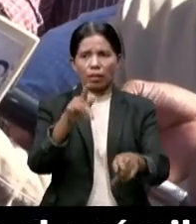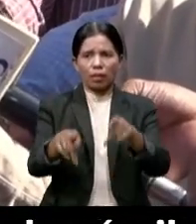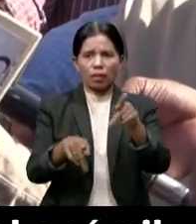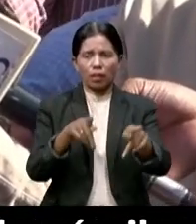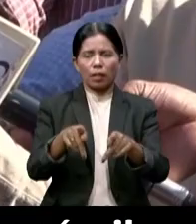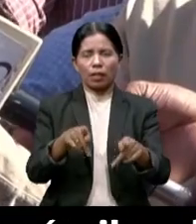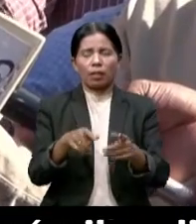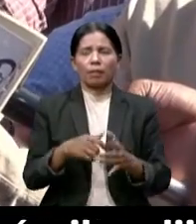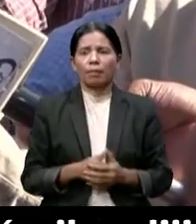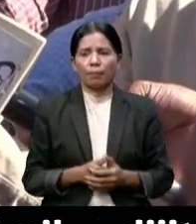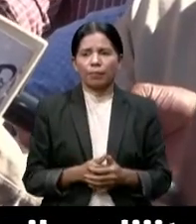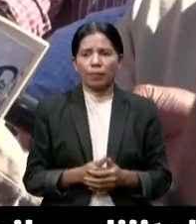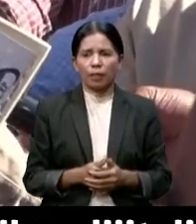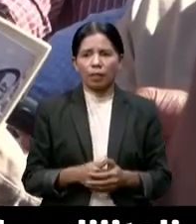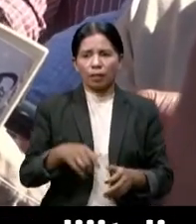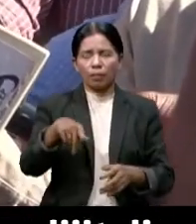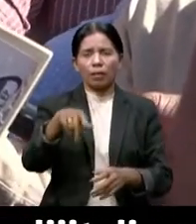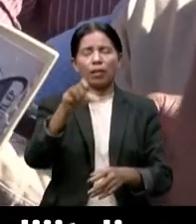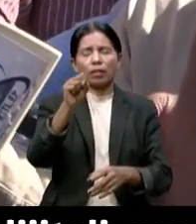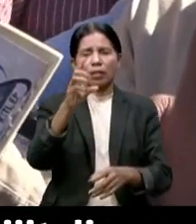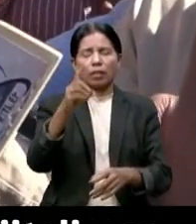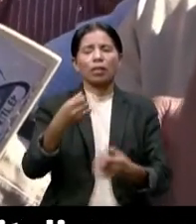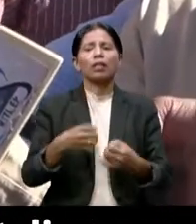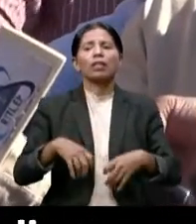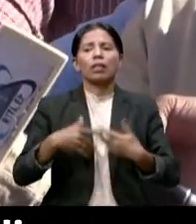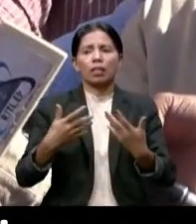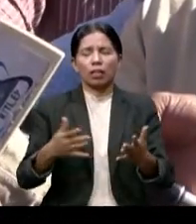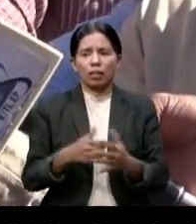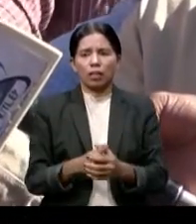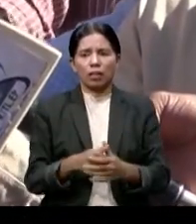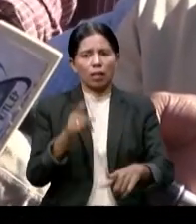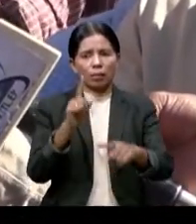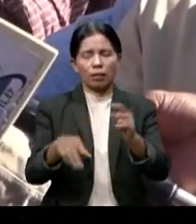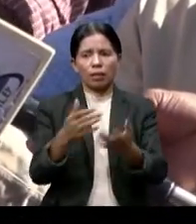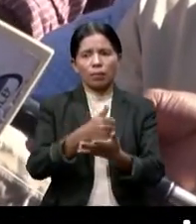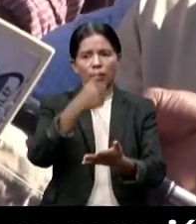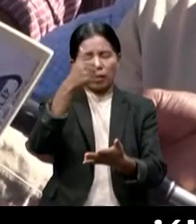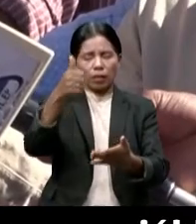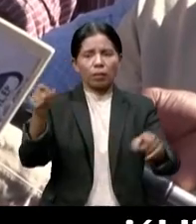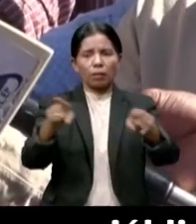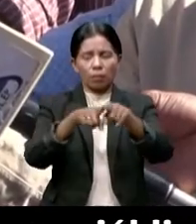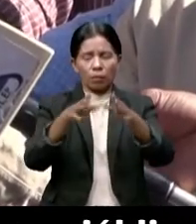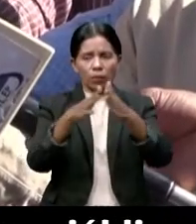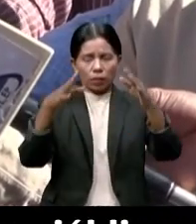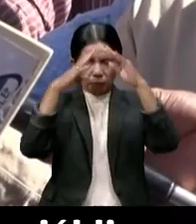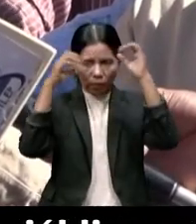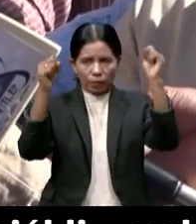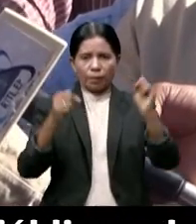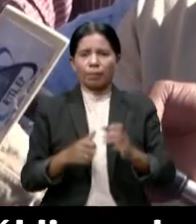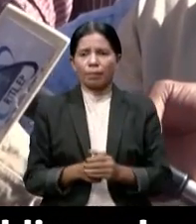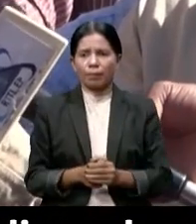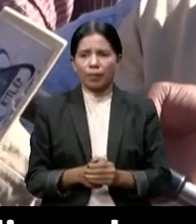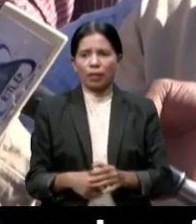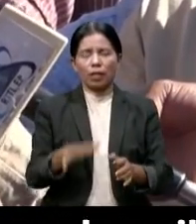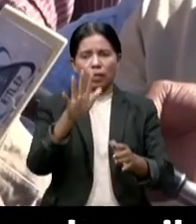Einstein, Carrick. E PhD hira. Ou PhD da red, la velha manã bote val presidente. Só o PhD